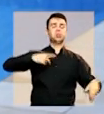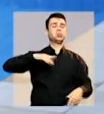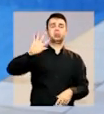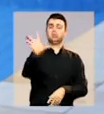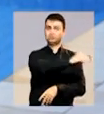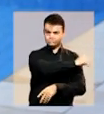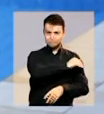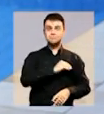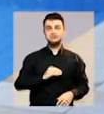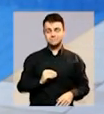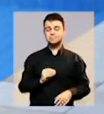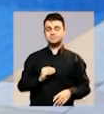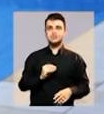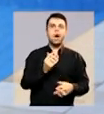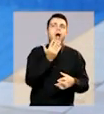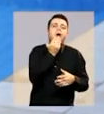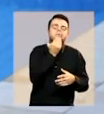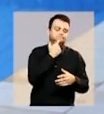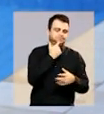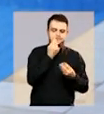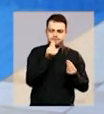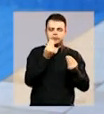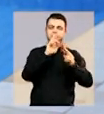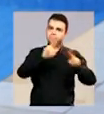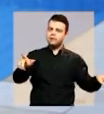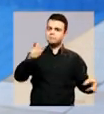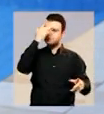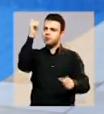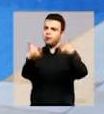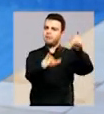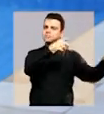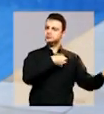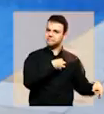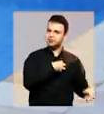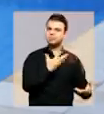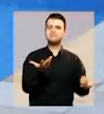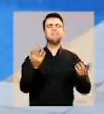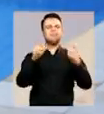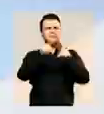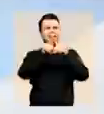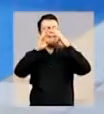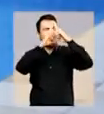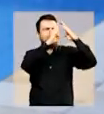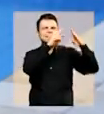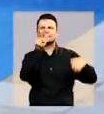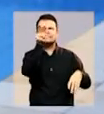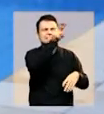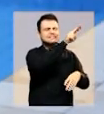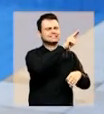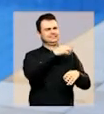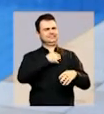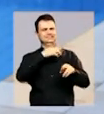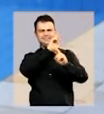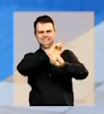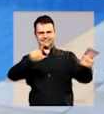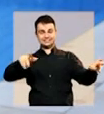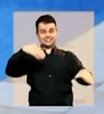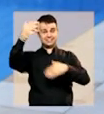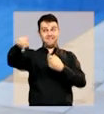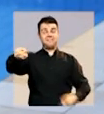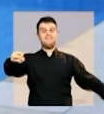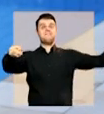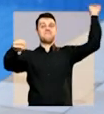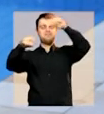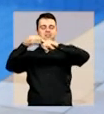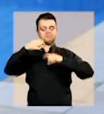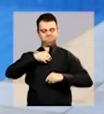Tudo. Até a comida, as pessoas, até as casas são bem diferentes. Eu acho que eu vou voltar muito